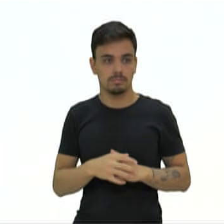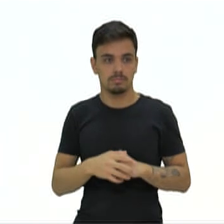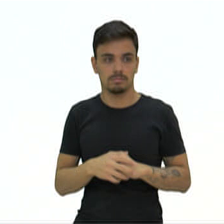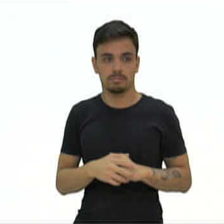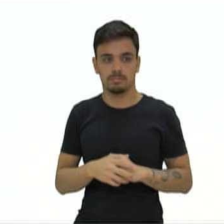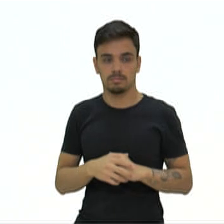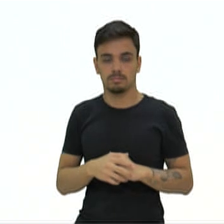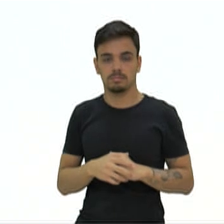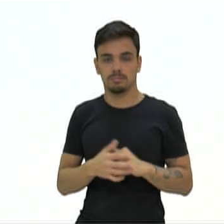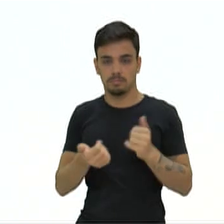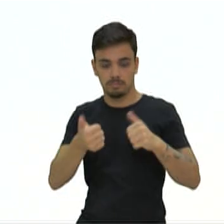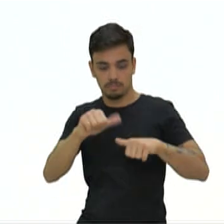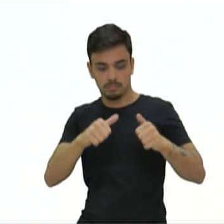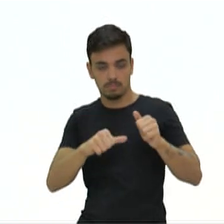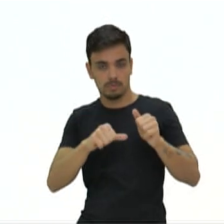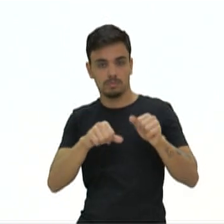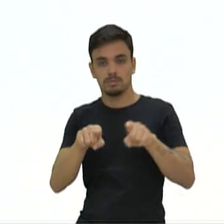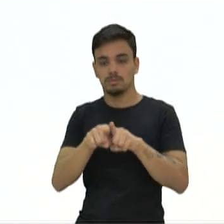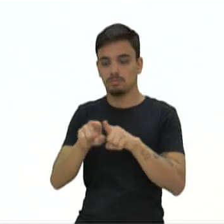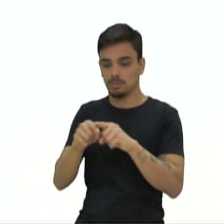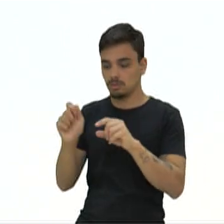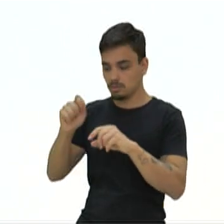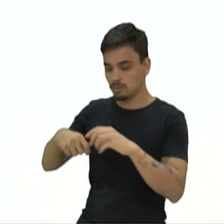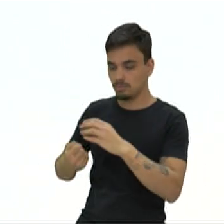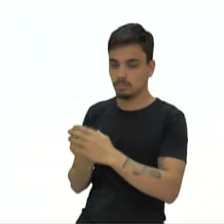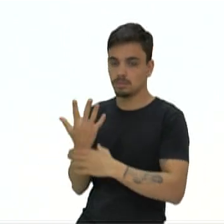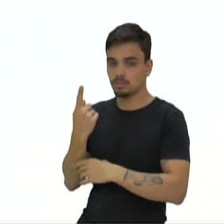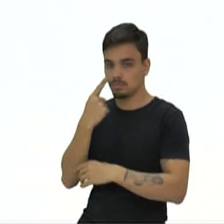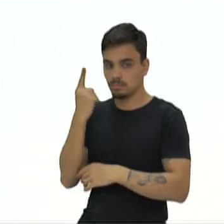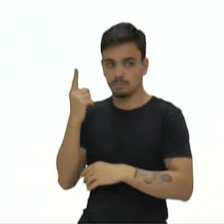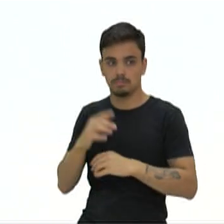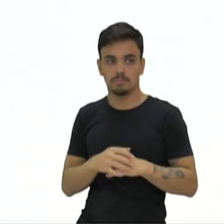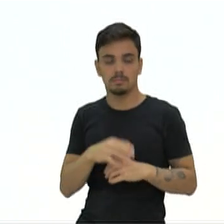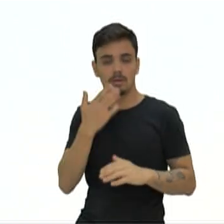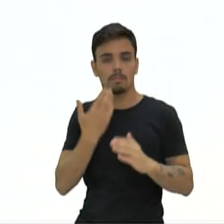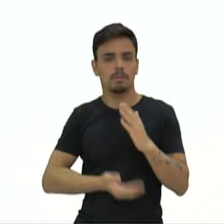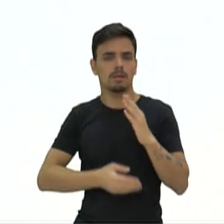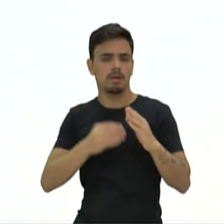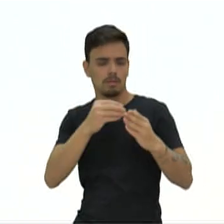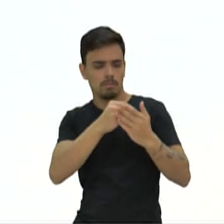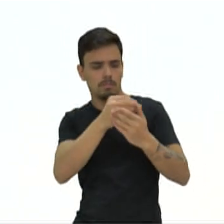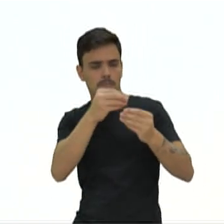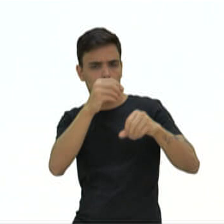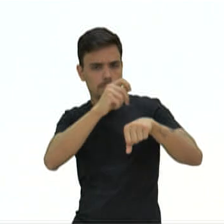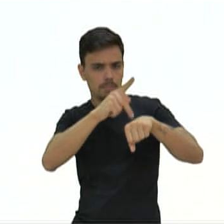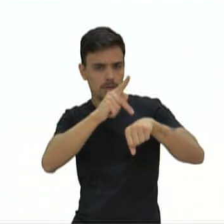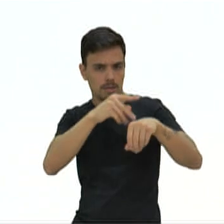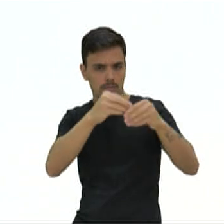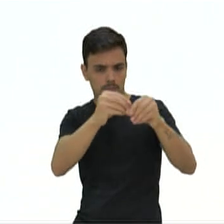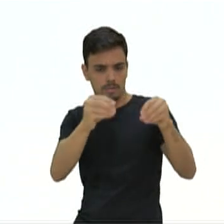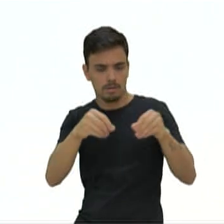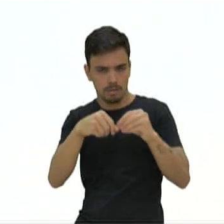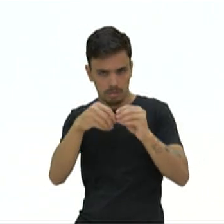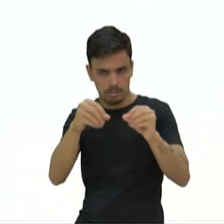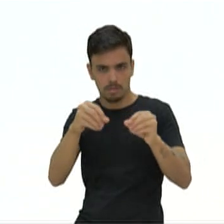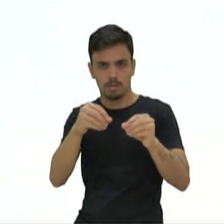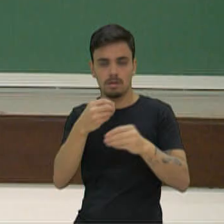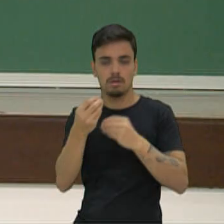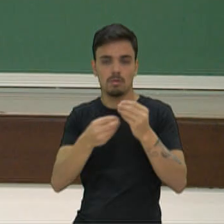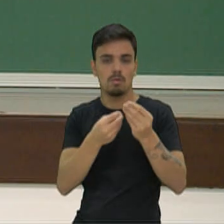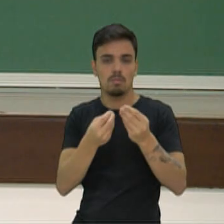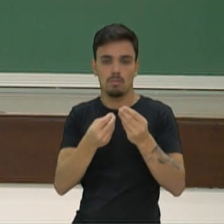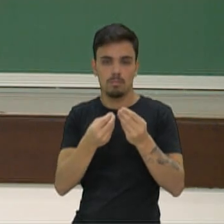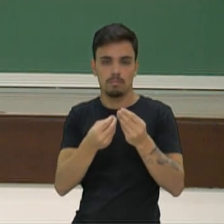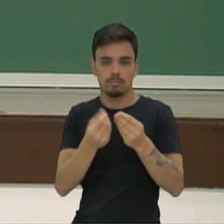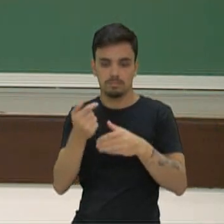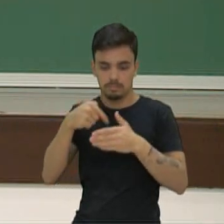fértil também. Para baixo disso, se eu perder com a erosão metade disso, a raiz quando chegar lá mais ao fundo, opa, não tem